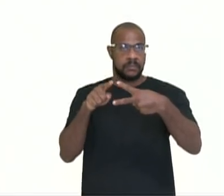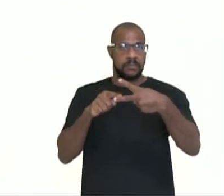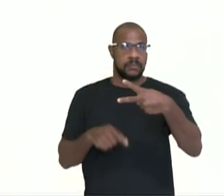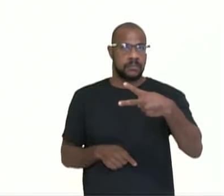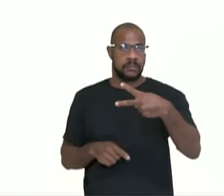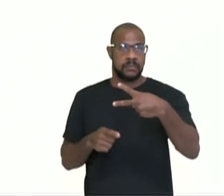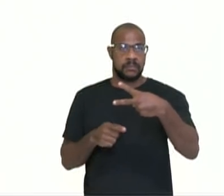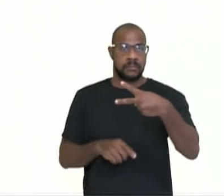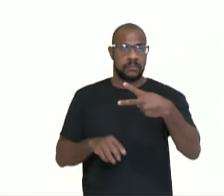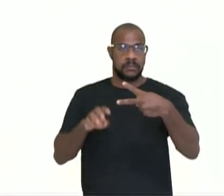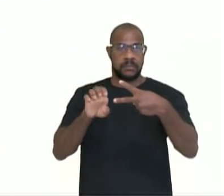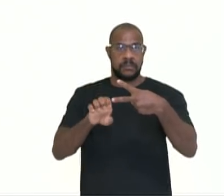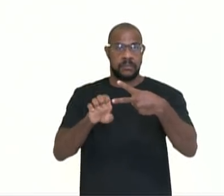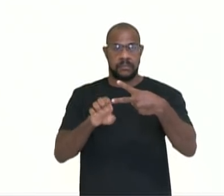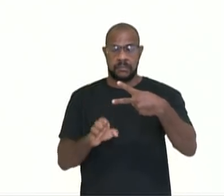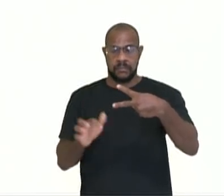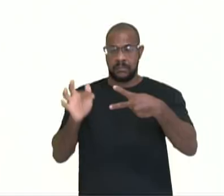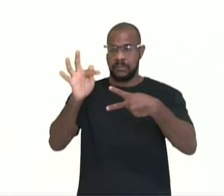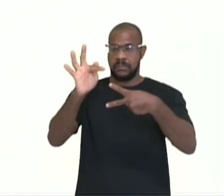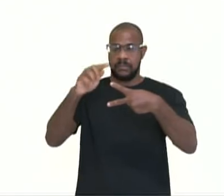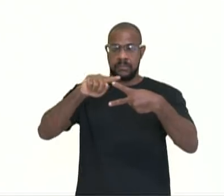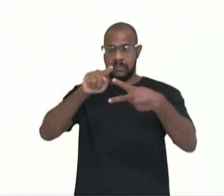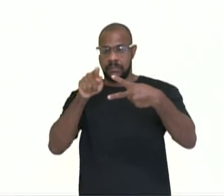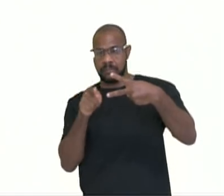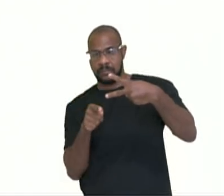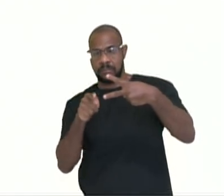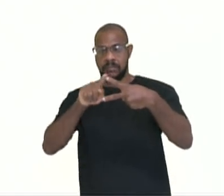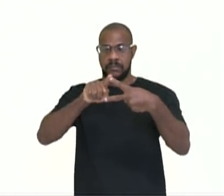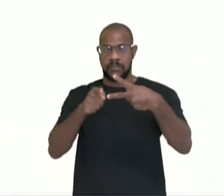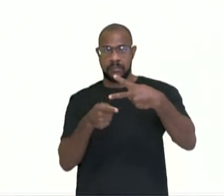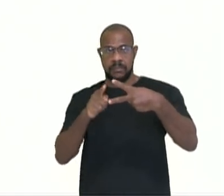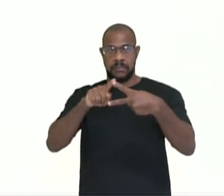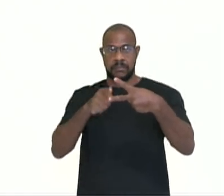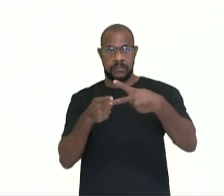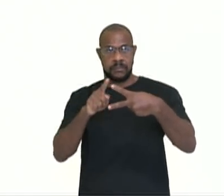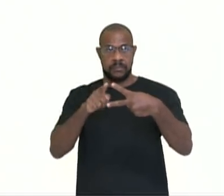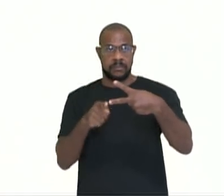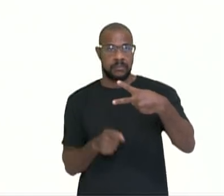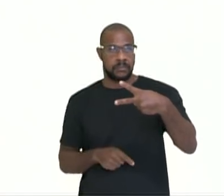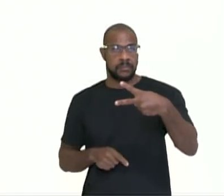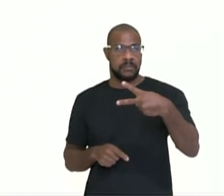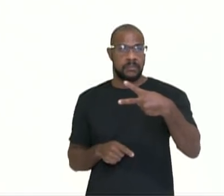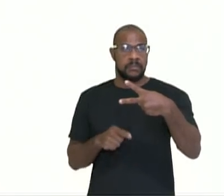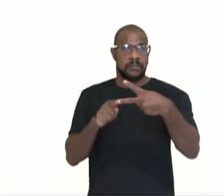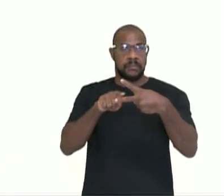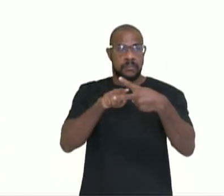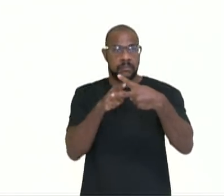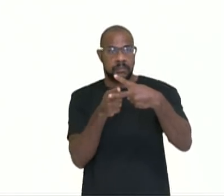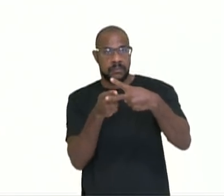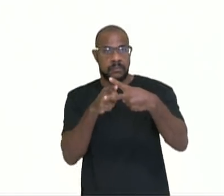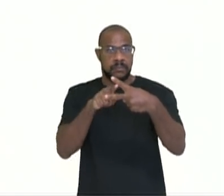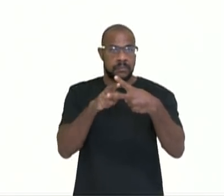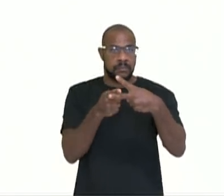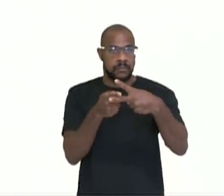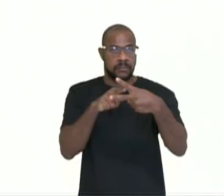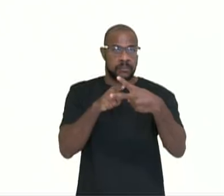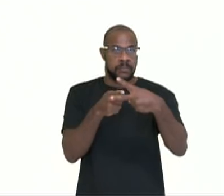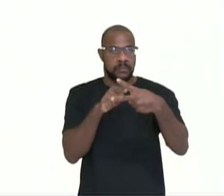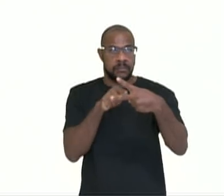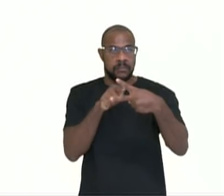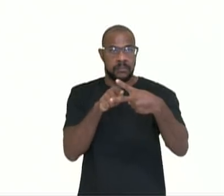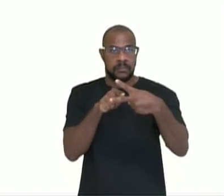E até F. E a medida do ângulo, veja, o ângulo seria aquela região, aquela inclinação toda